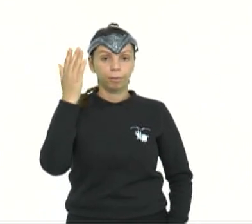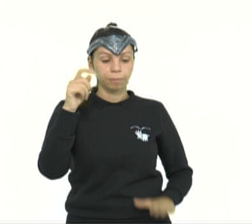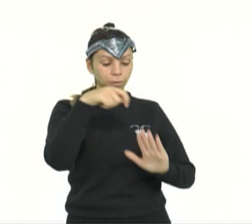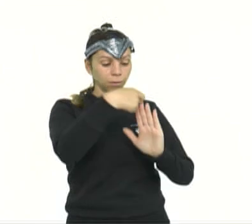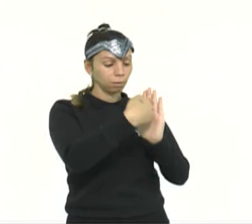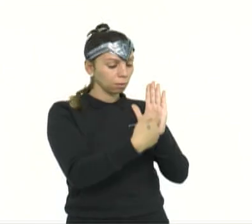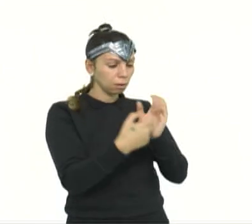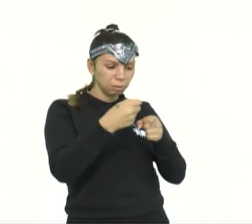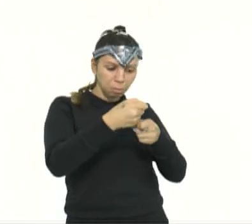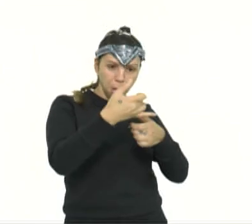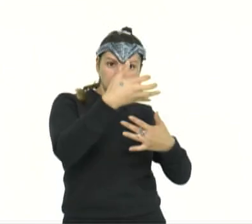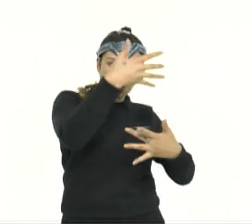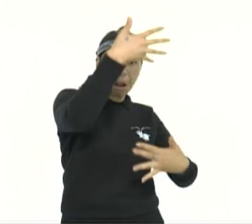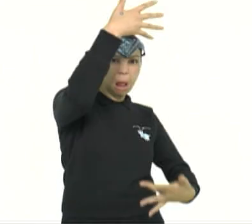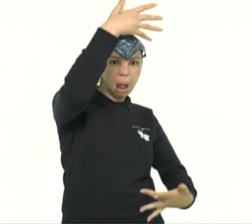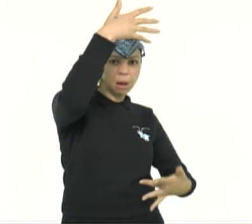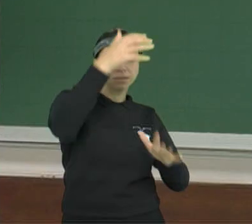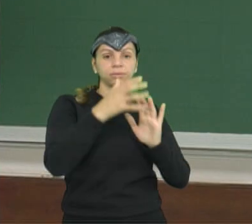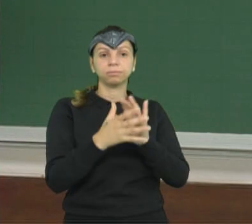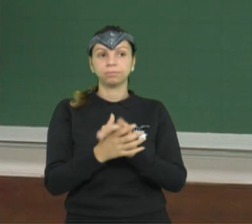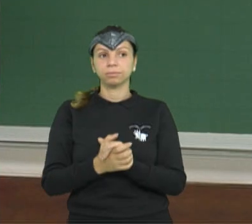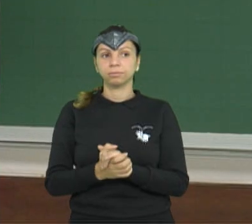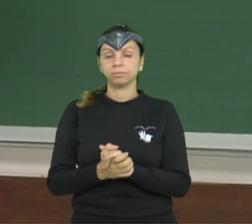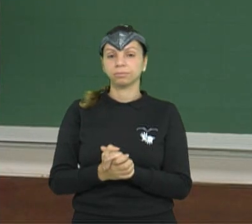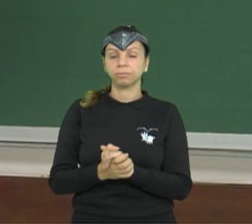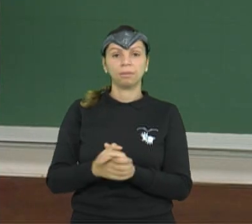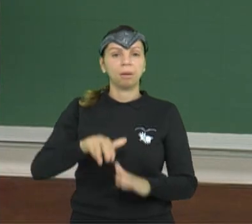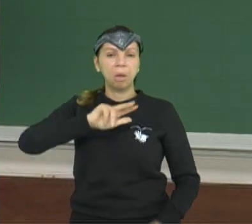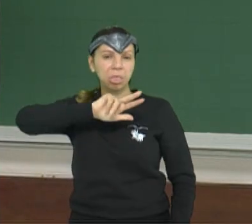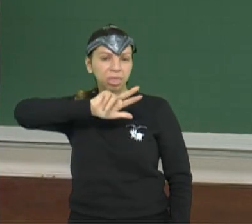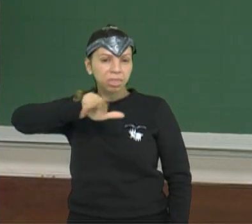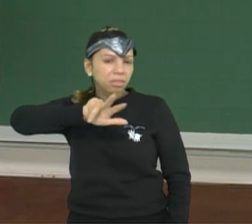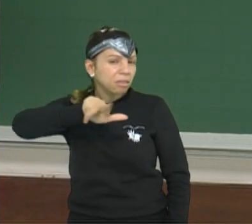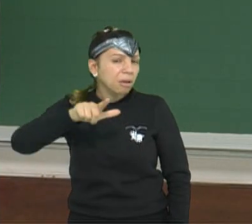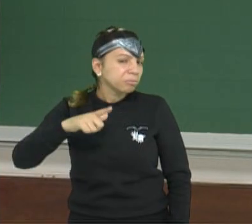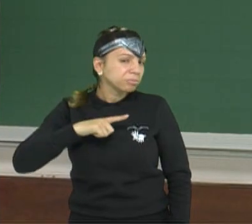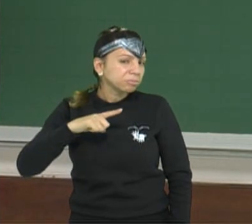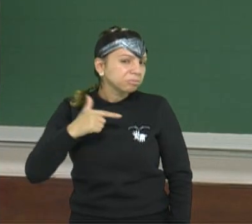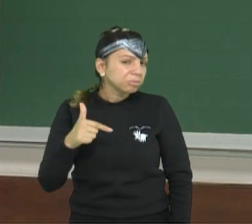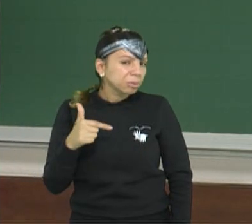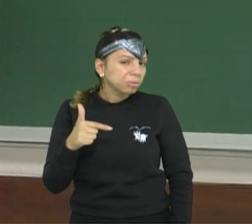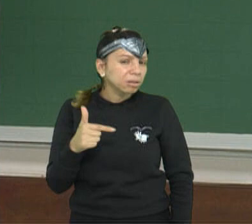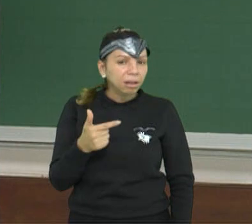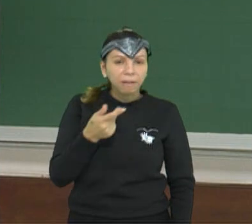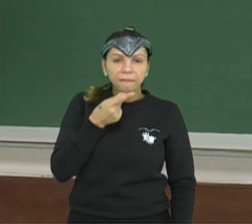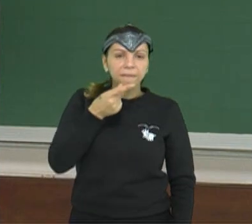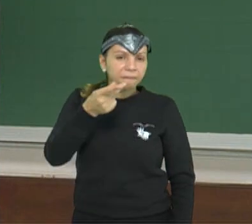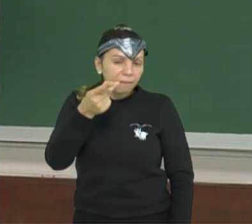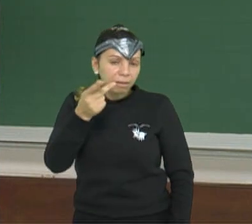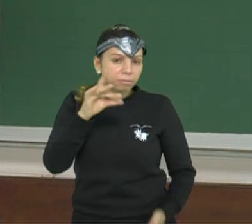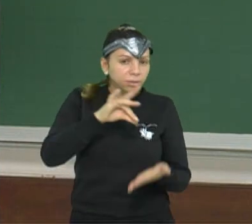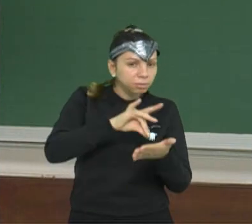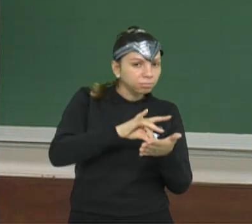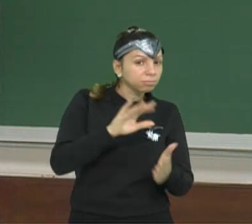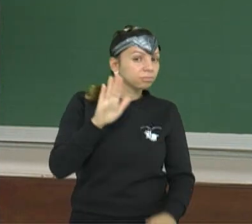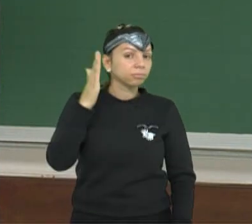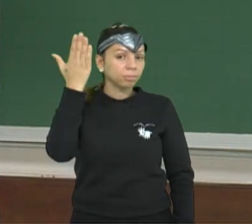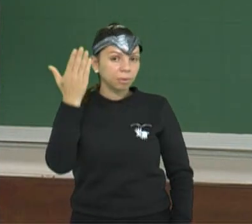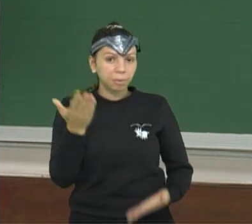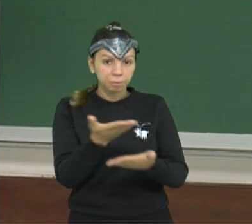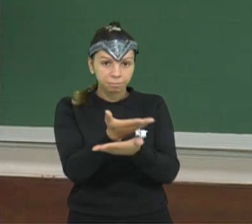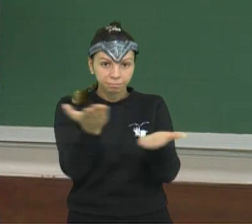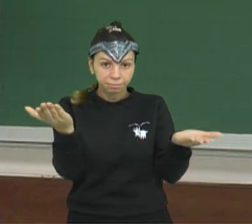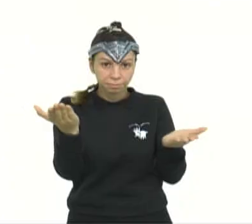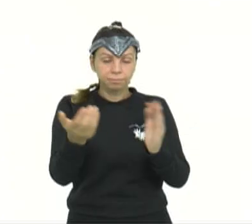or false? Não apresentar falas. E aí, true or false? Agora é com